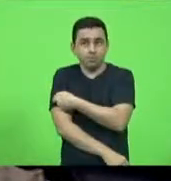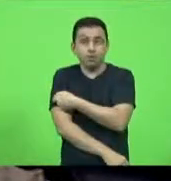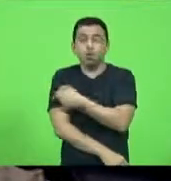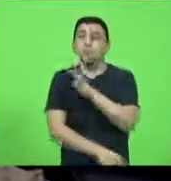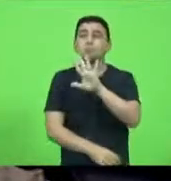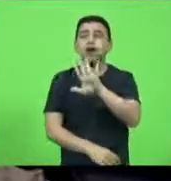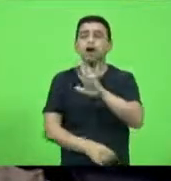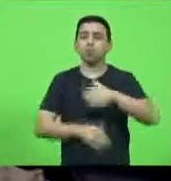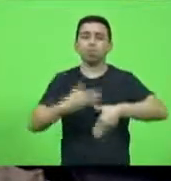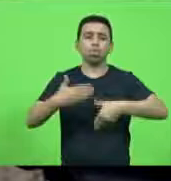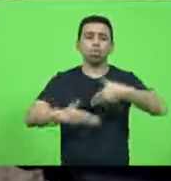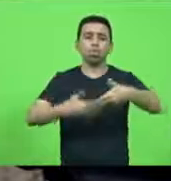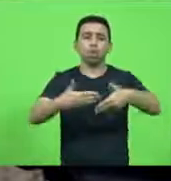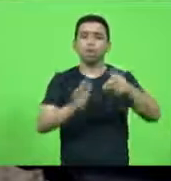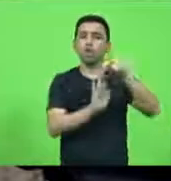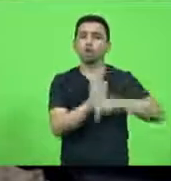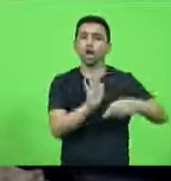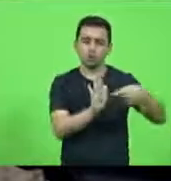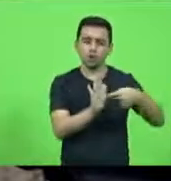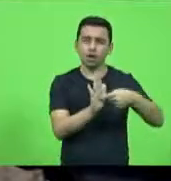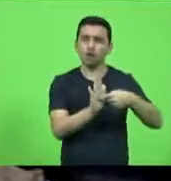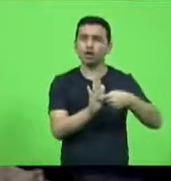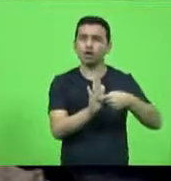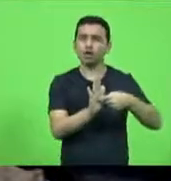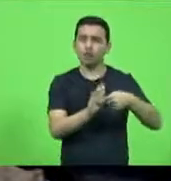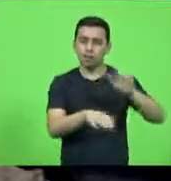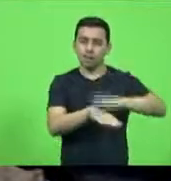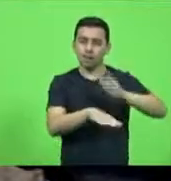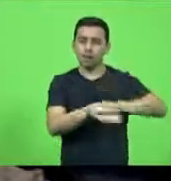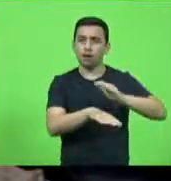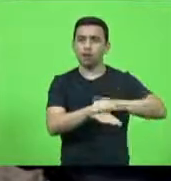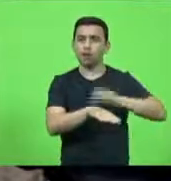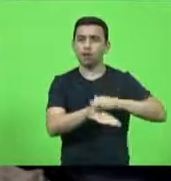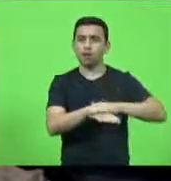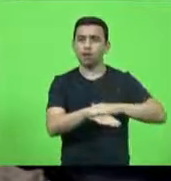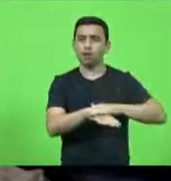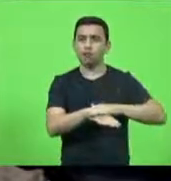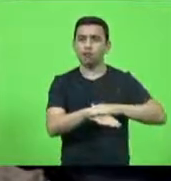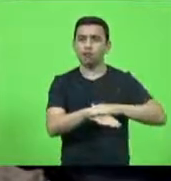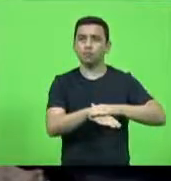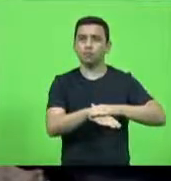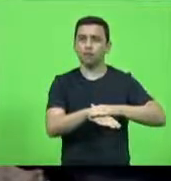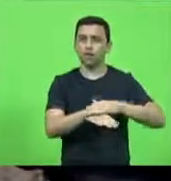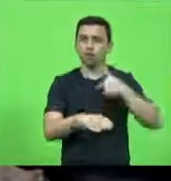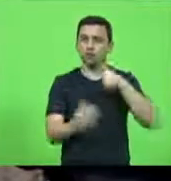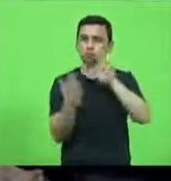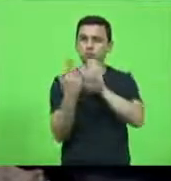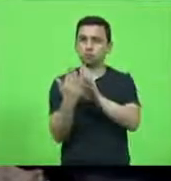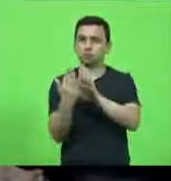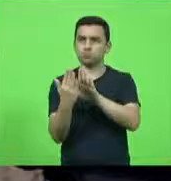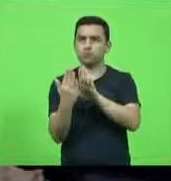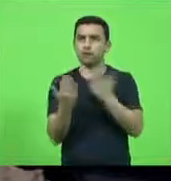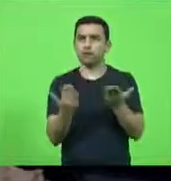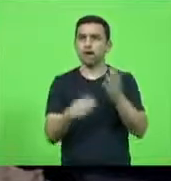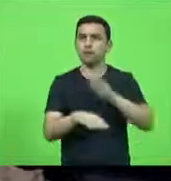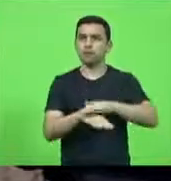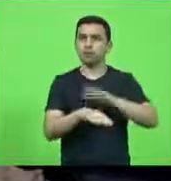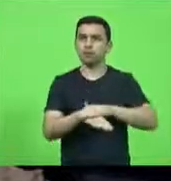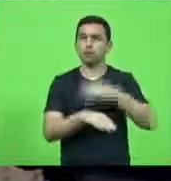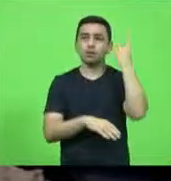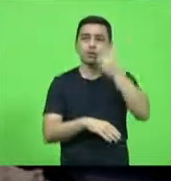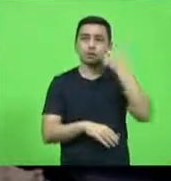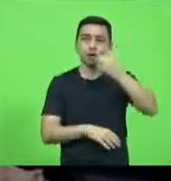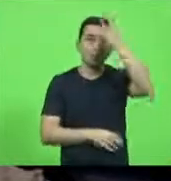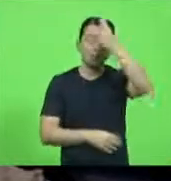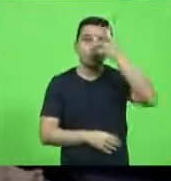ainda não saiu das mãos, e eu vou falar o nome, porque os meus adversários eu enfrento de frente, não saiu das mãos da deputada